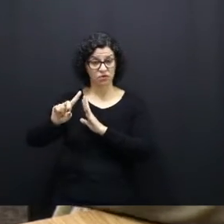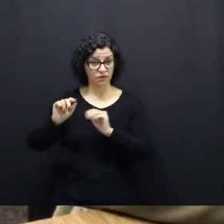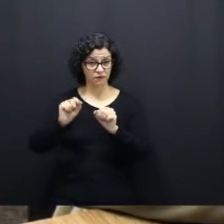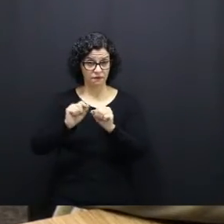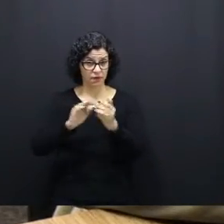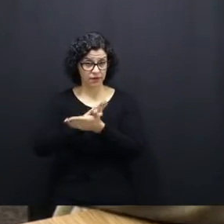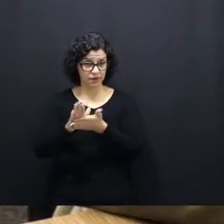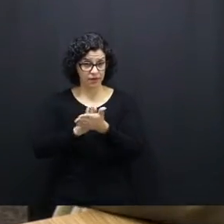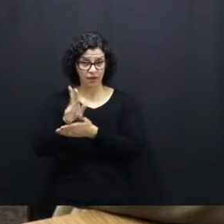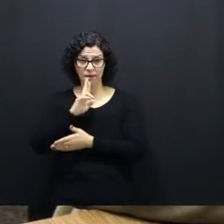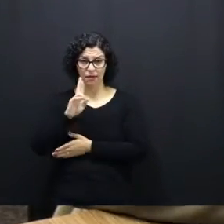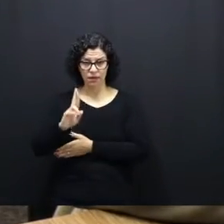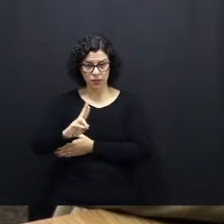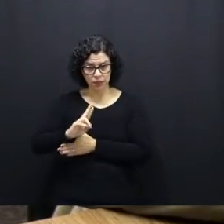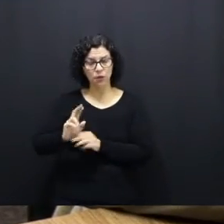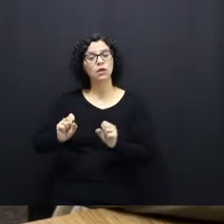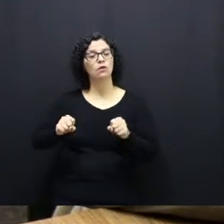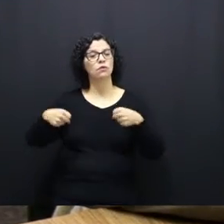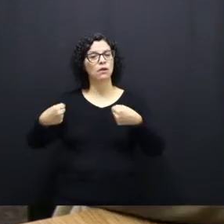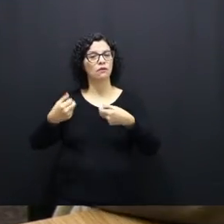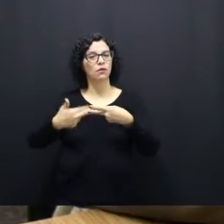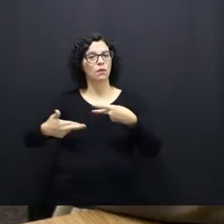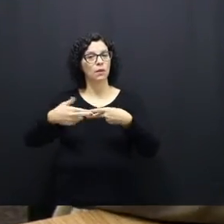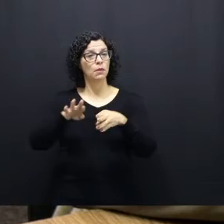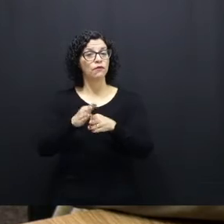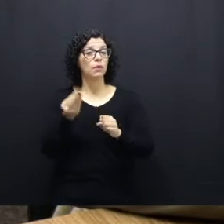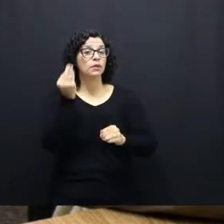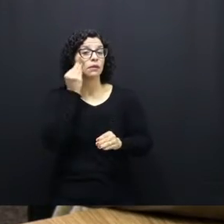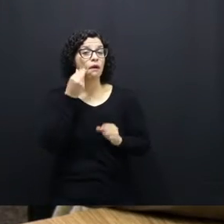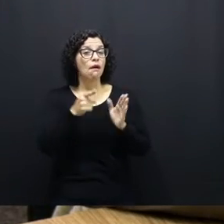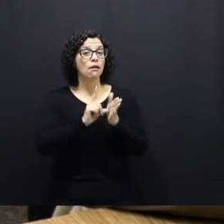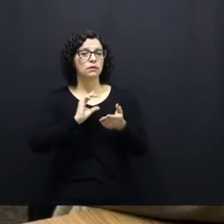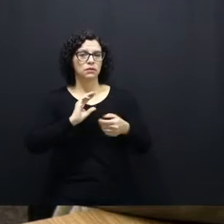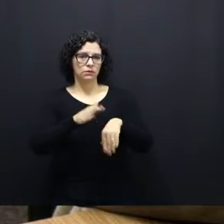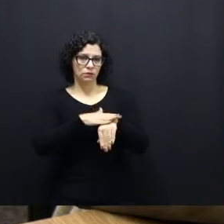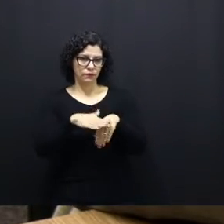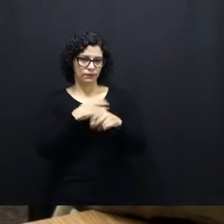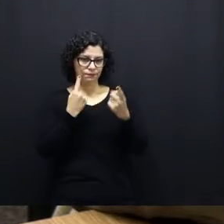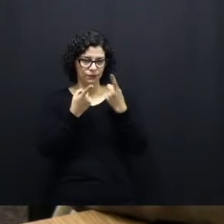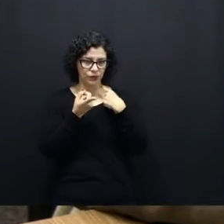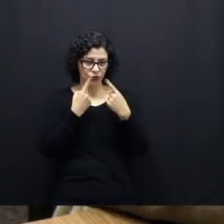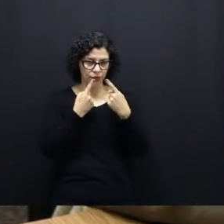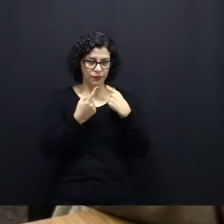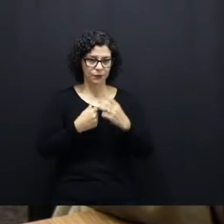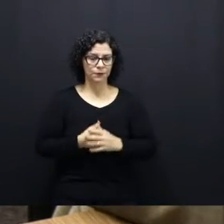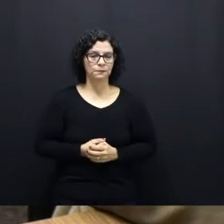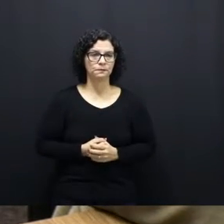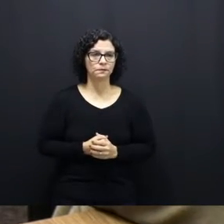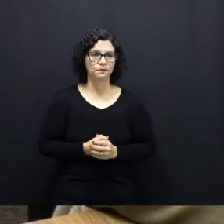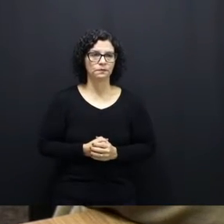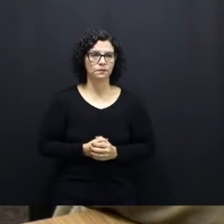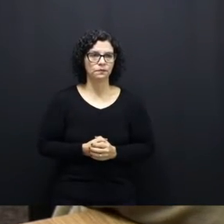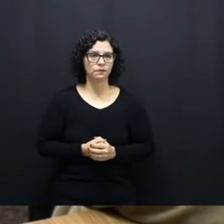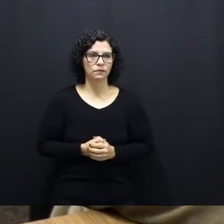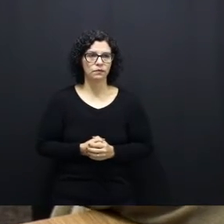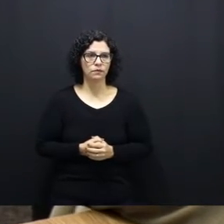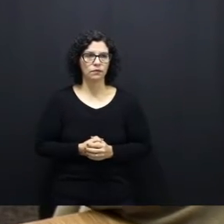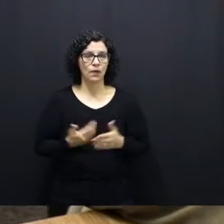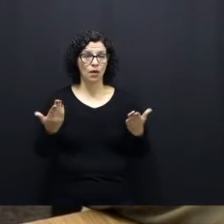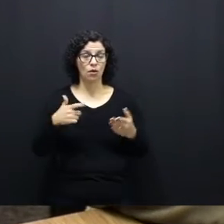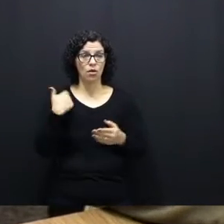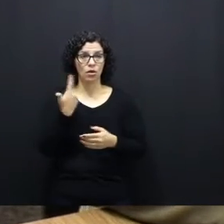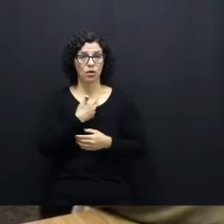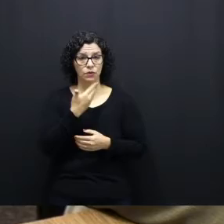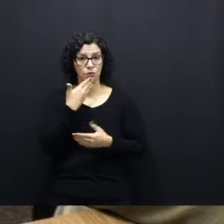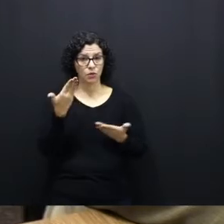silêncio Mas vamos fazer um de uma forma articulada de uma forma através do Diálogo Então a gente tem